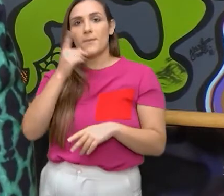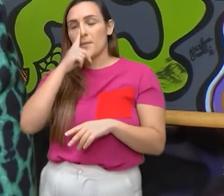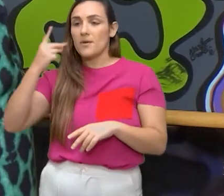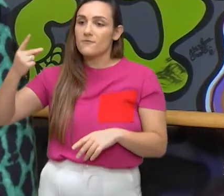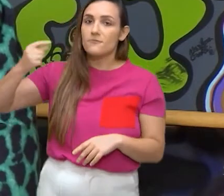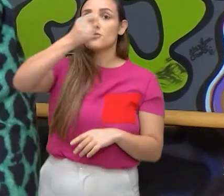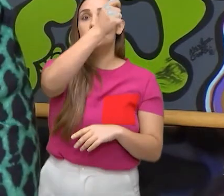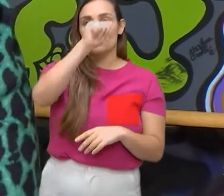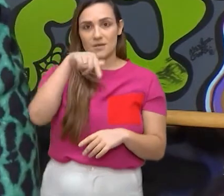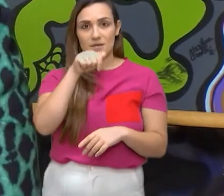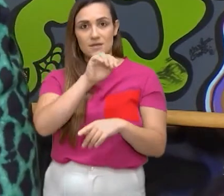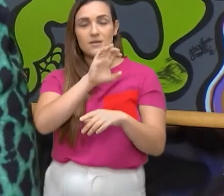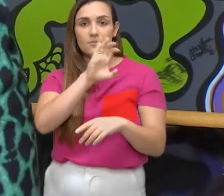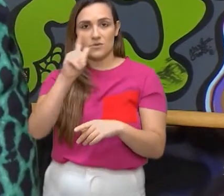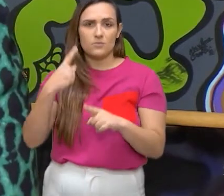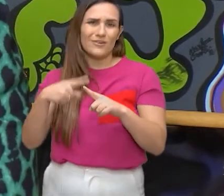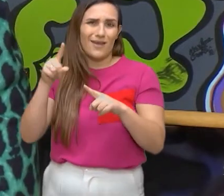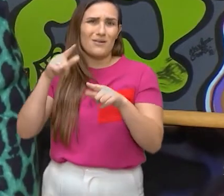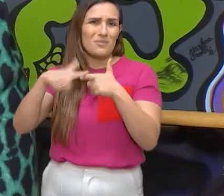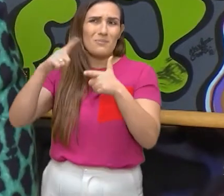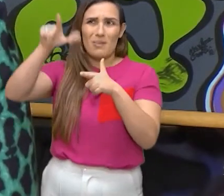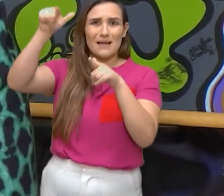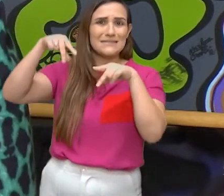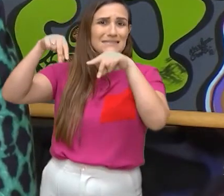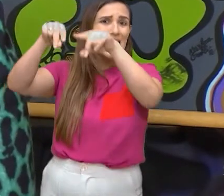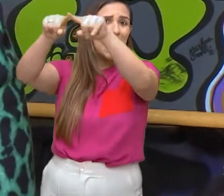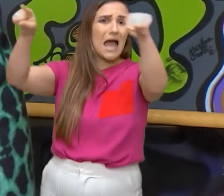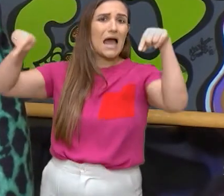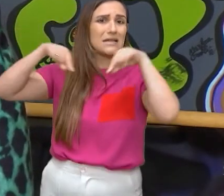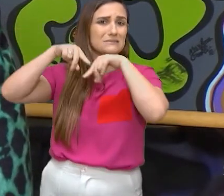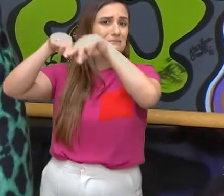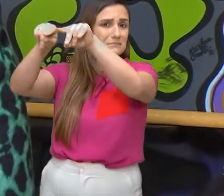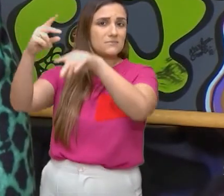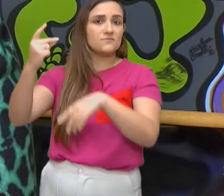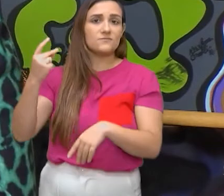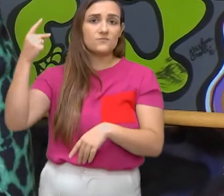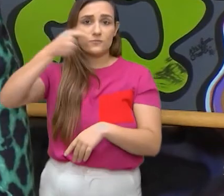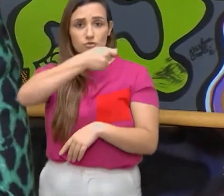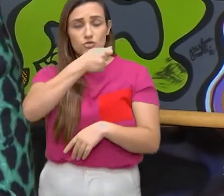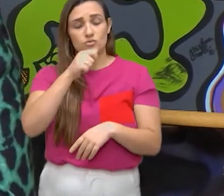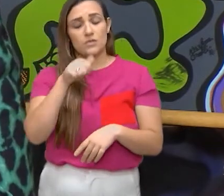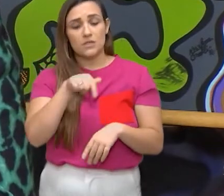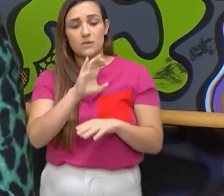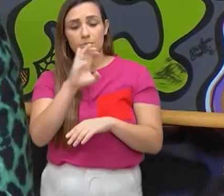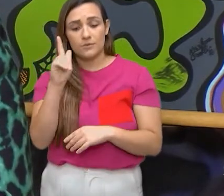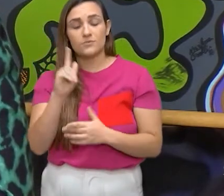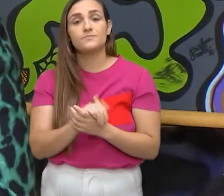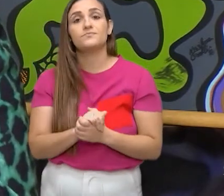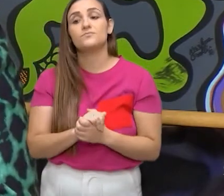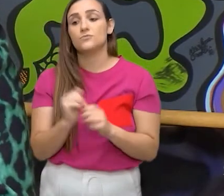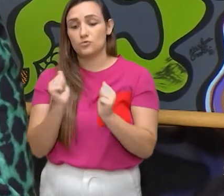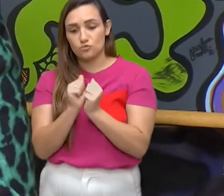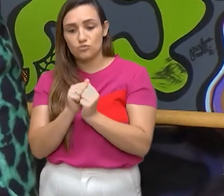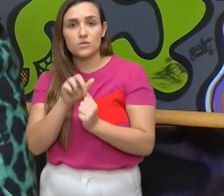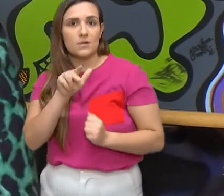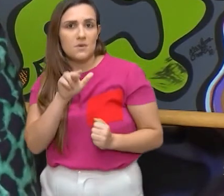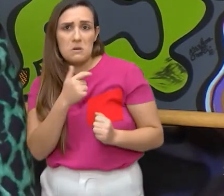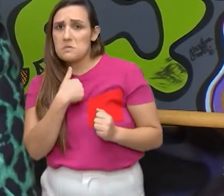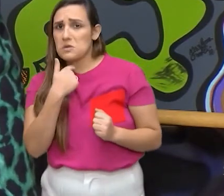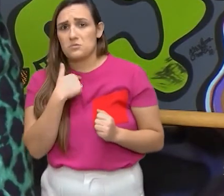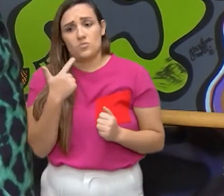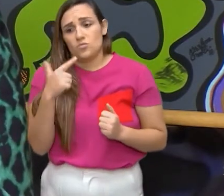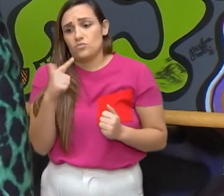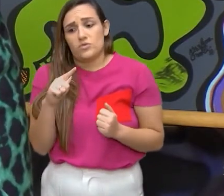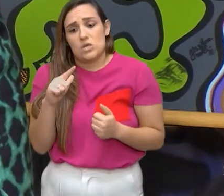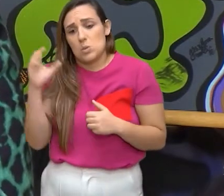risco de vida, nós viemos fugido para Campo Grande, eu, minha mãe, meus irmãos. E aí, nesse momento, eu